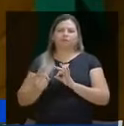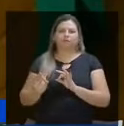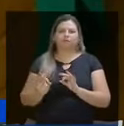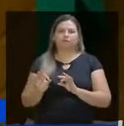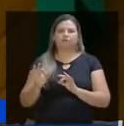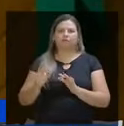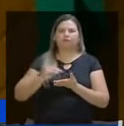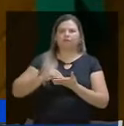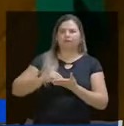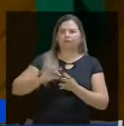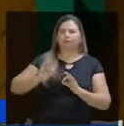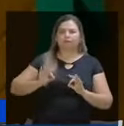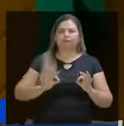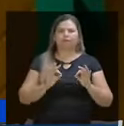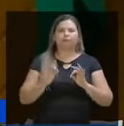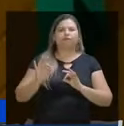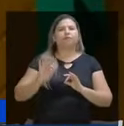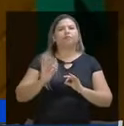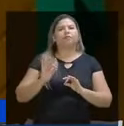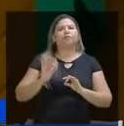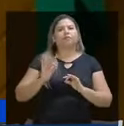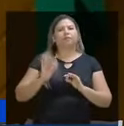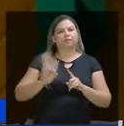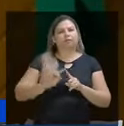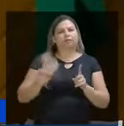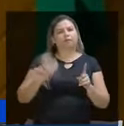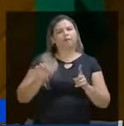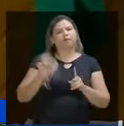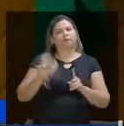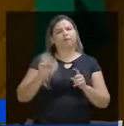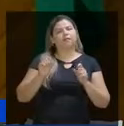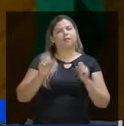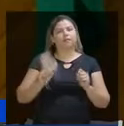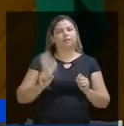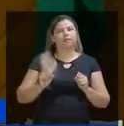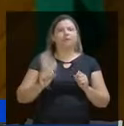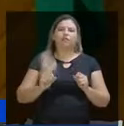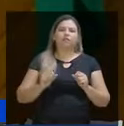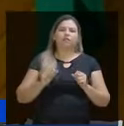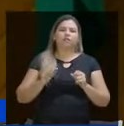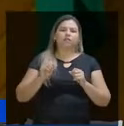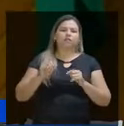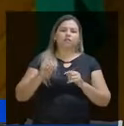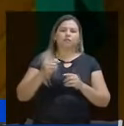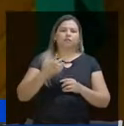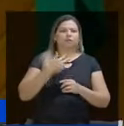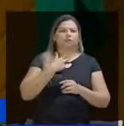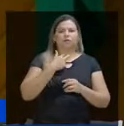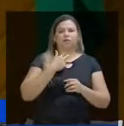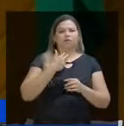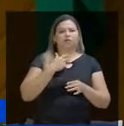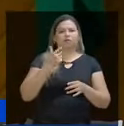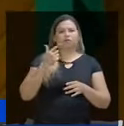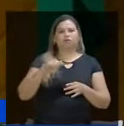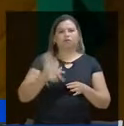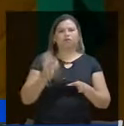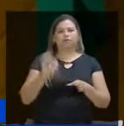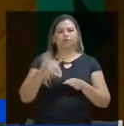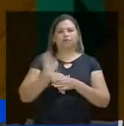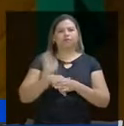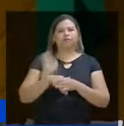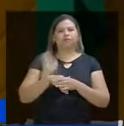de quitação eleitoral perdurará até o fim da legislatura para o cargo de vereador de Porto Grande, ou seja,